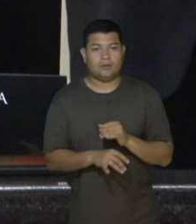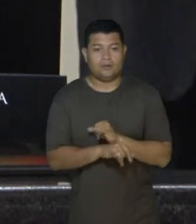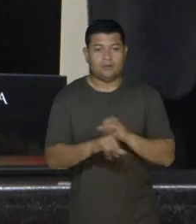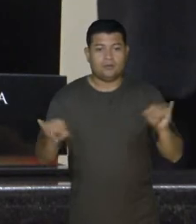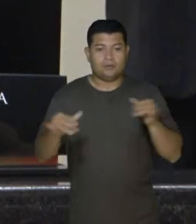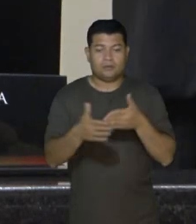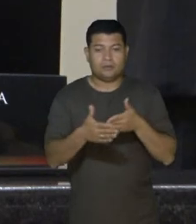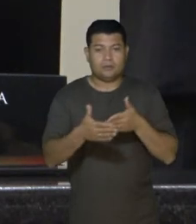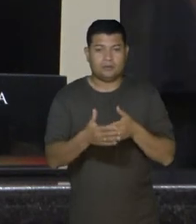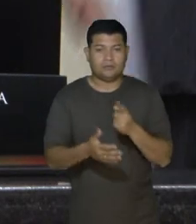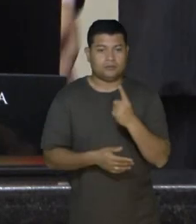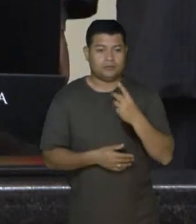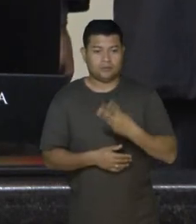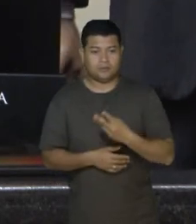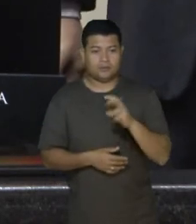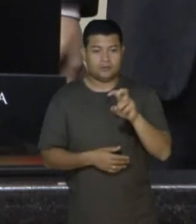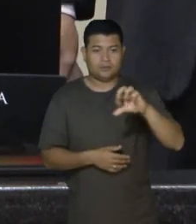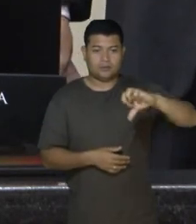veto